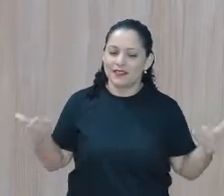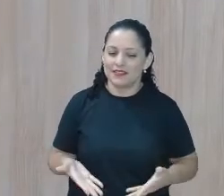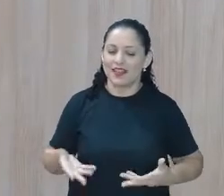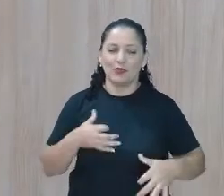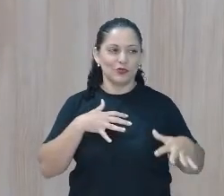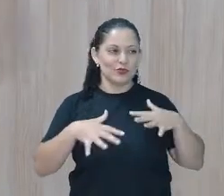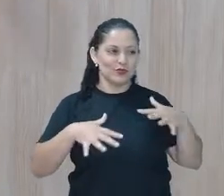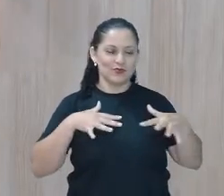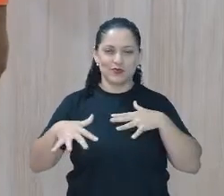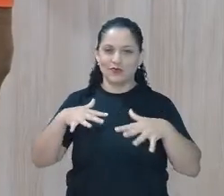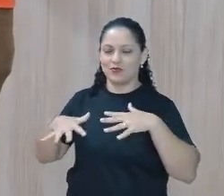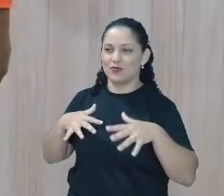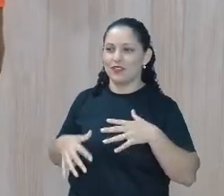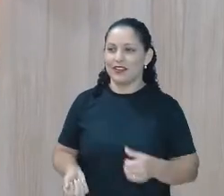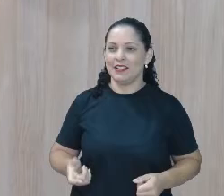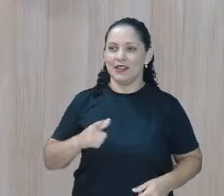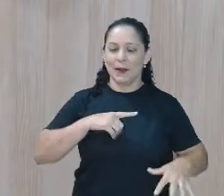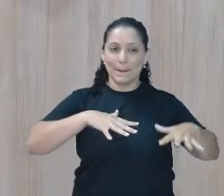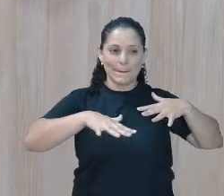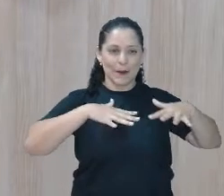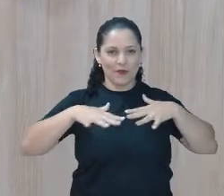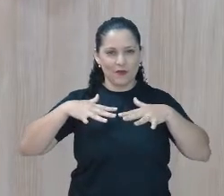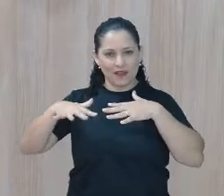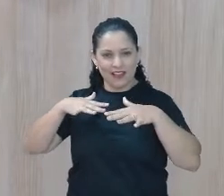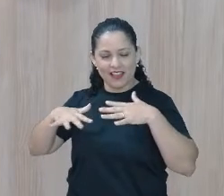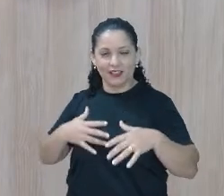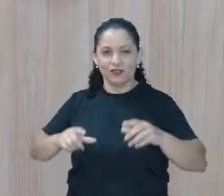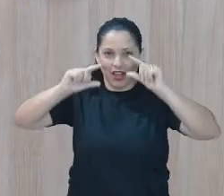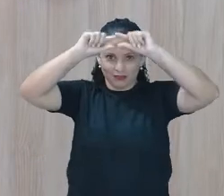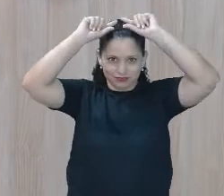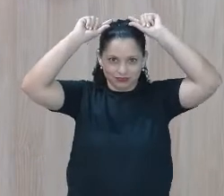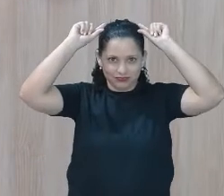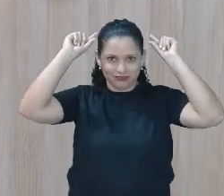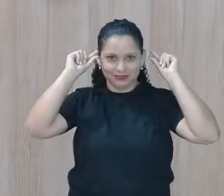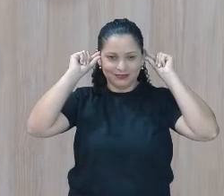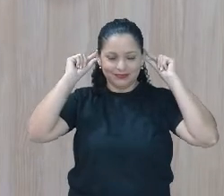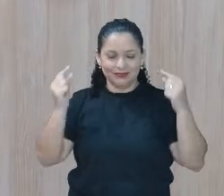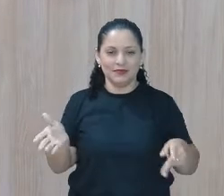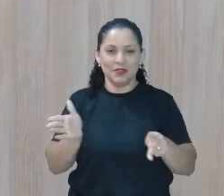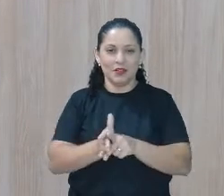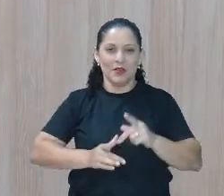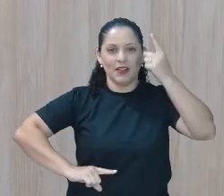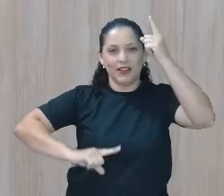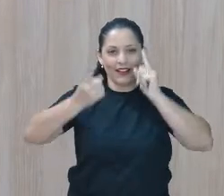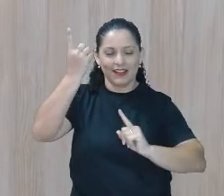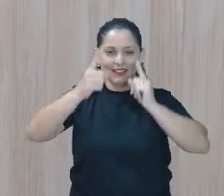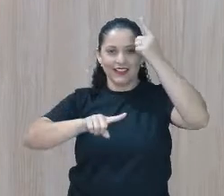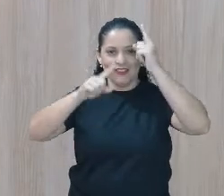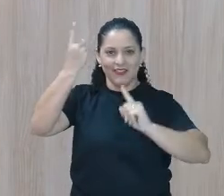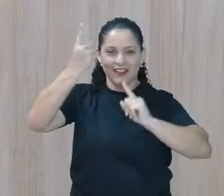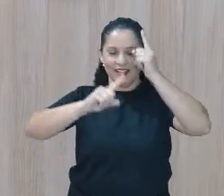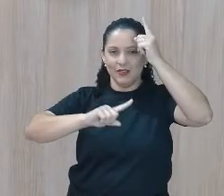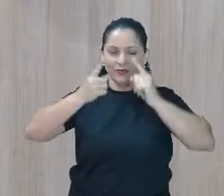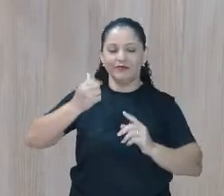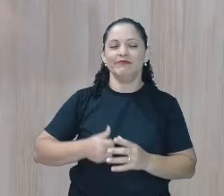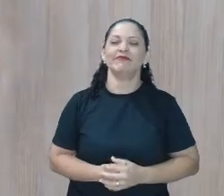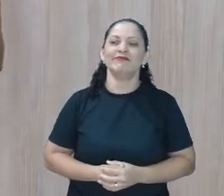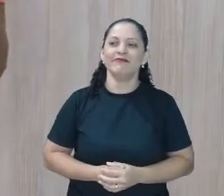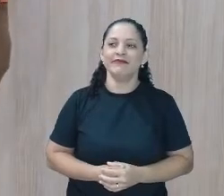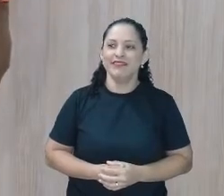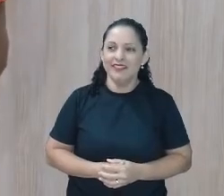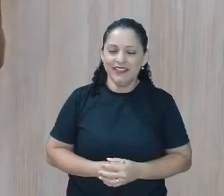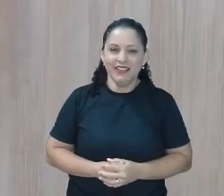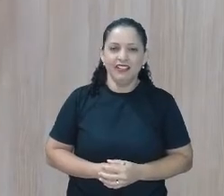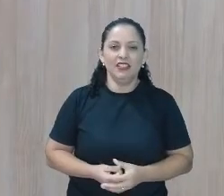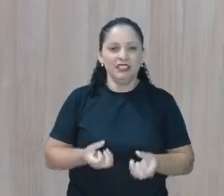estamos aí no ritmo do carnaval. Eu já coloquei aqui minha tiarinha. Tá mais para frente aqui para esconder a careca.